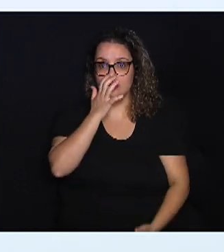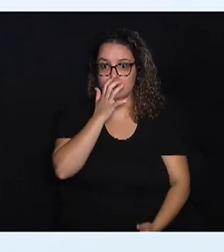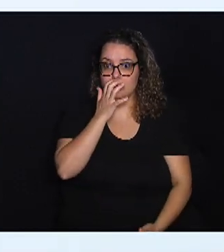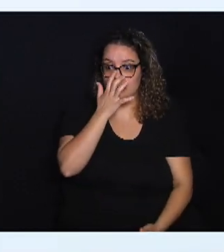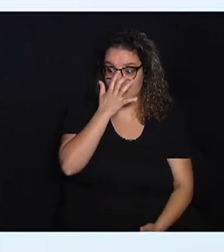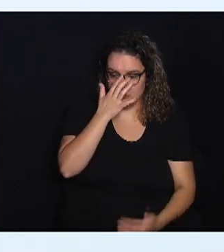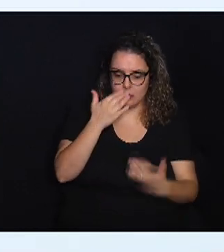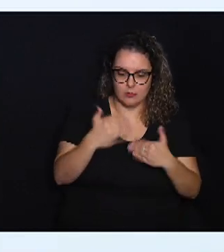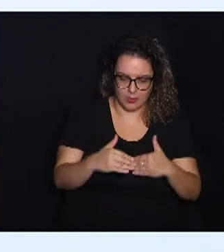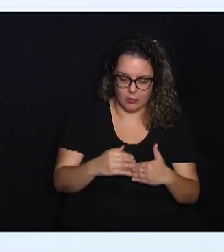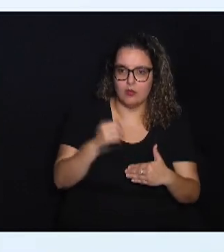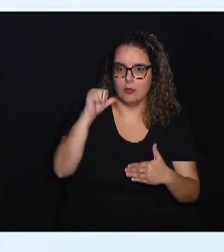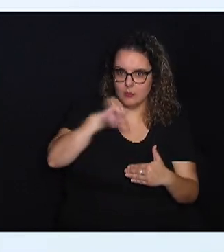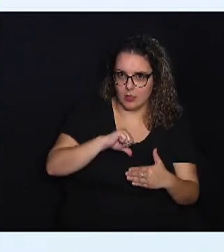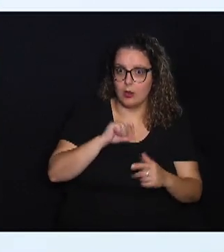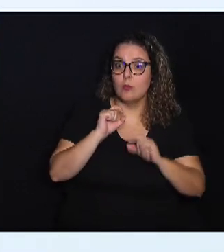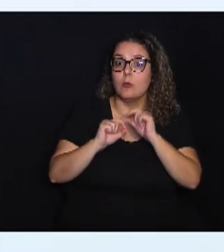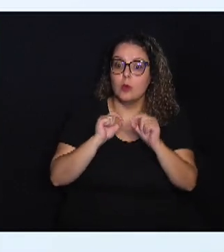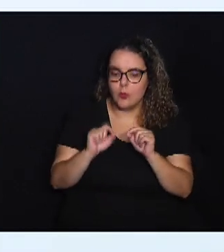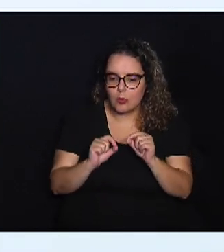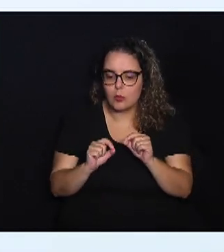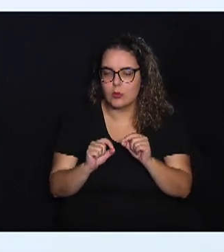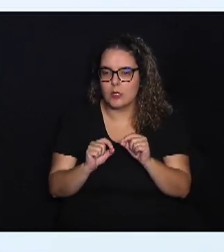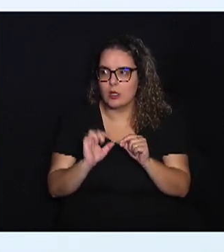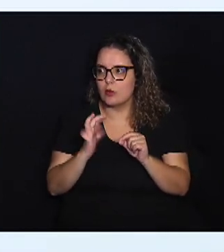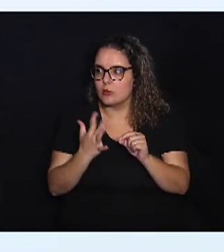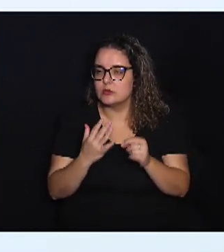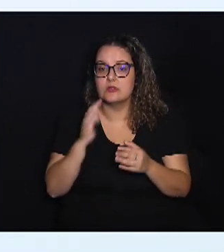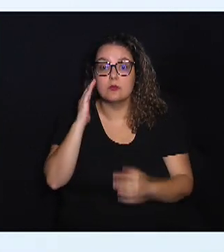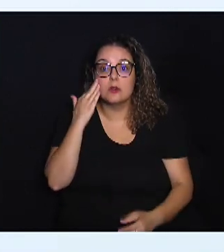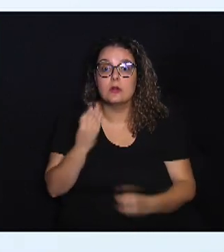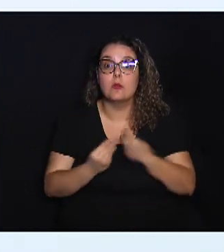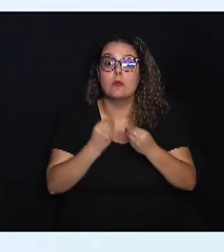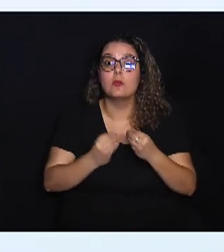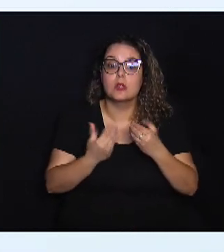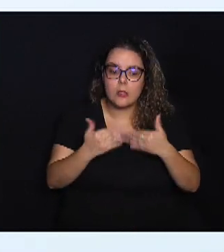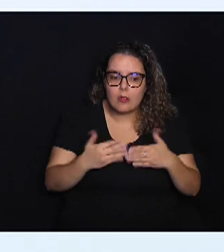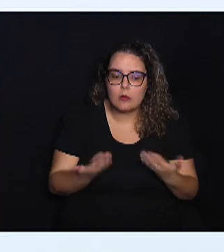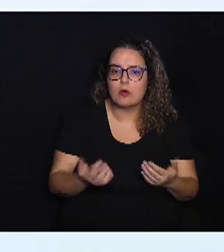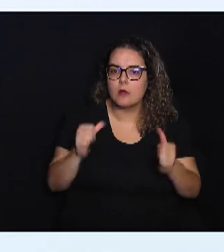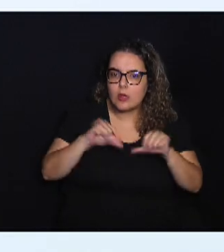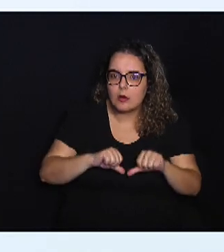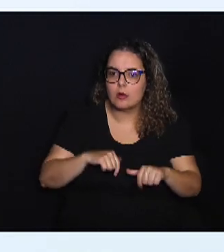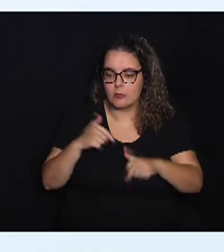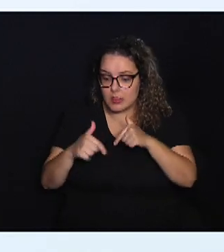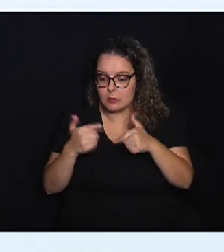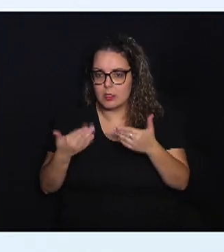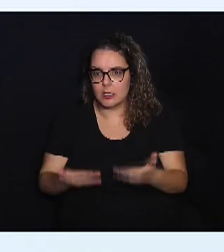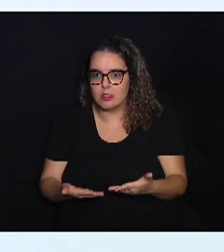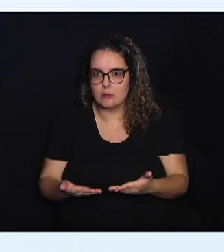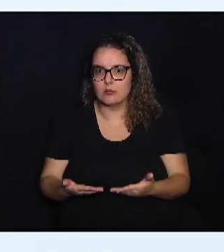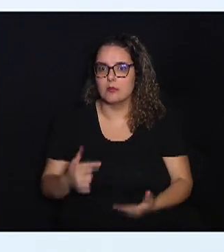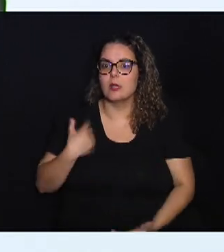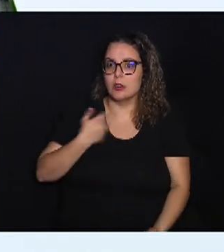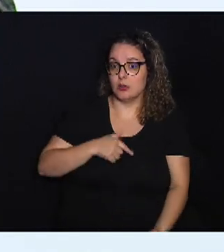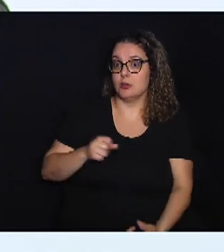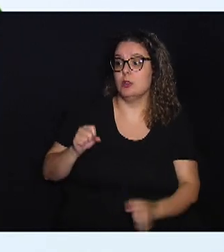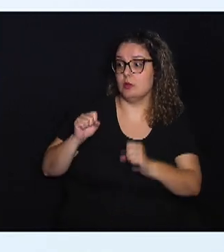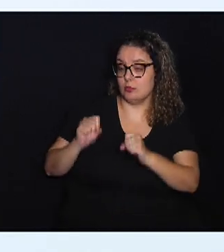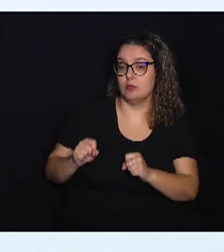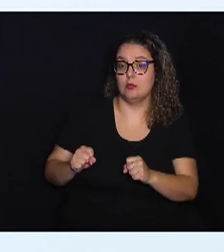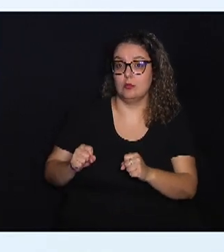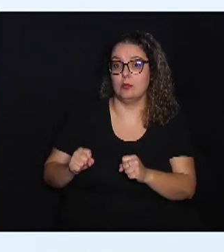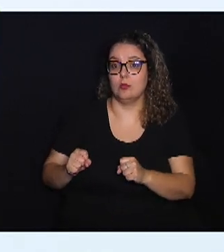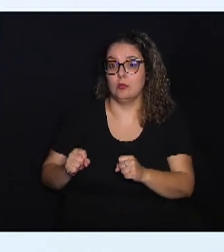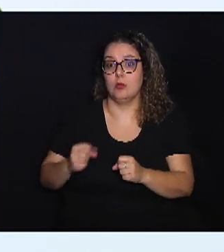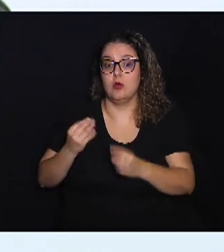Tudo bem. Por que você foi mal? Vamos entender o porquê que você está indo mal agora, para trabalhar isso, para que a gente possa não ir mal